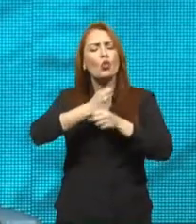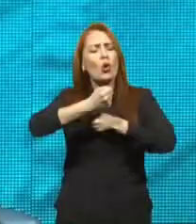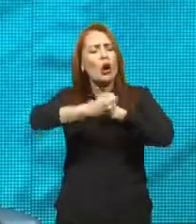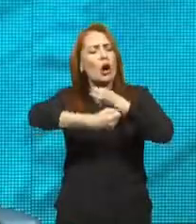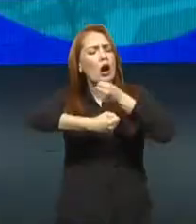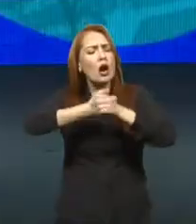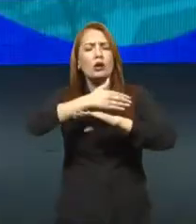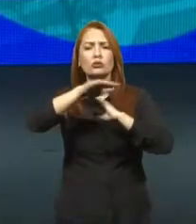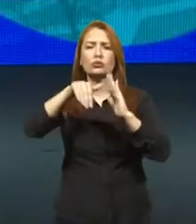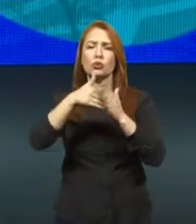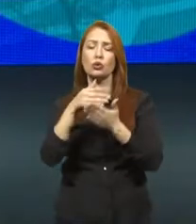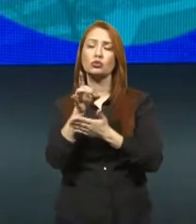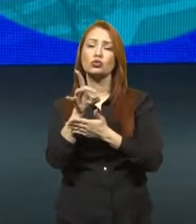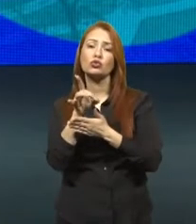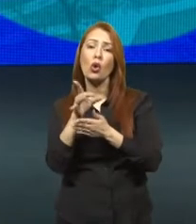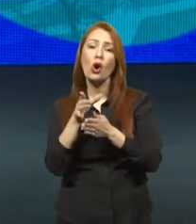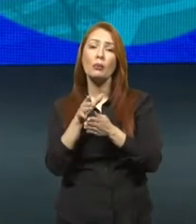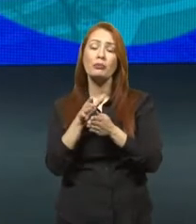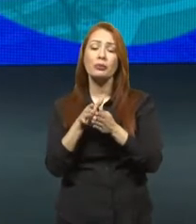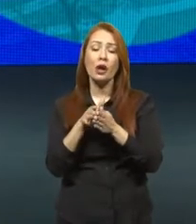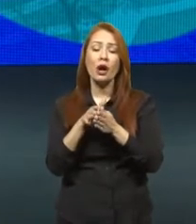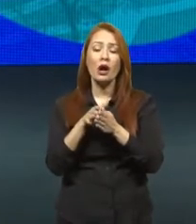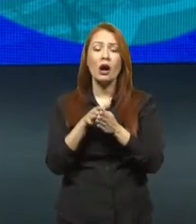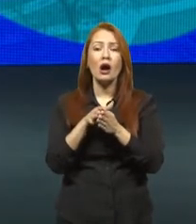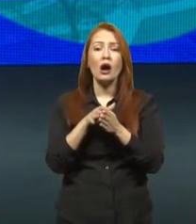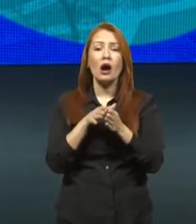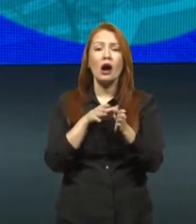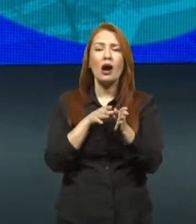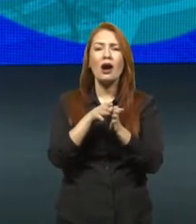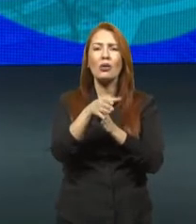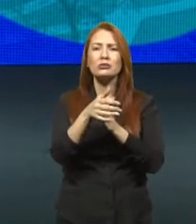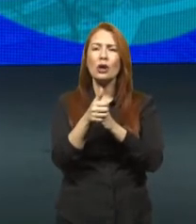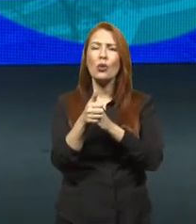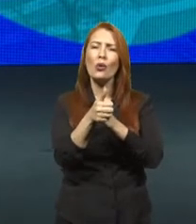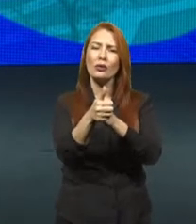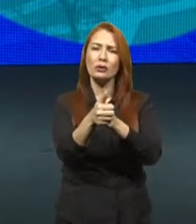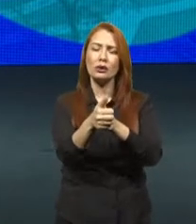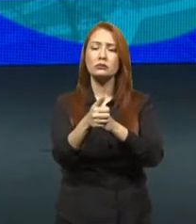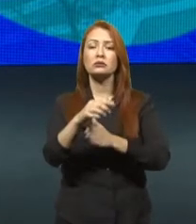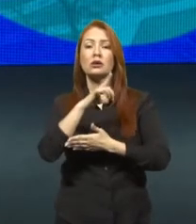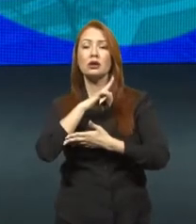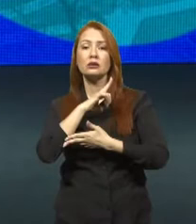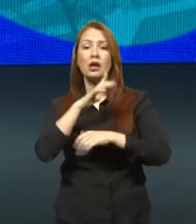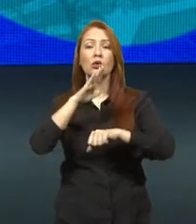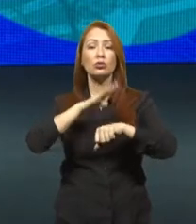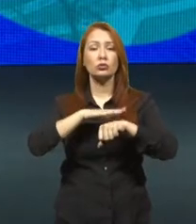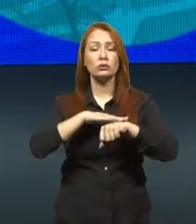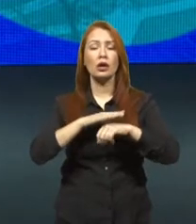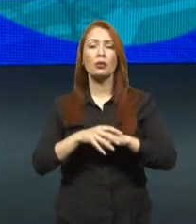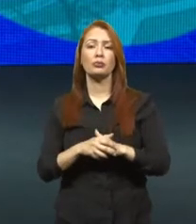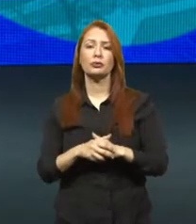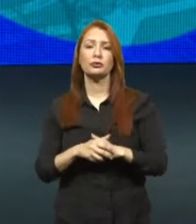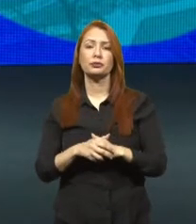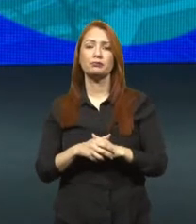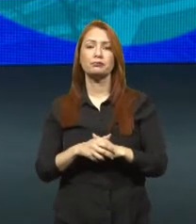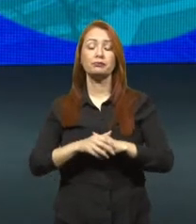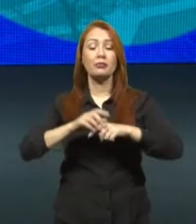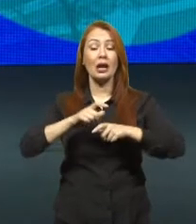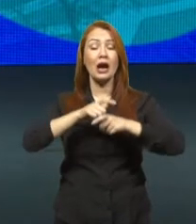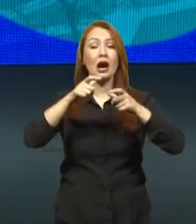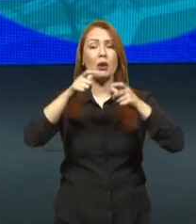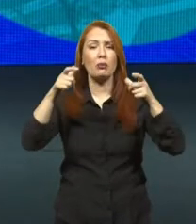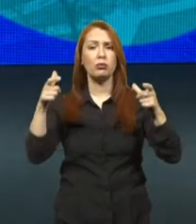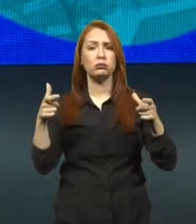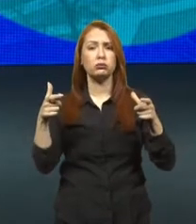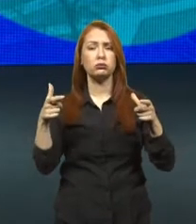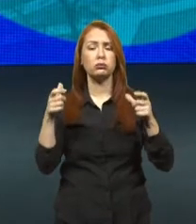pessoas que gostariam de receber esse nosso patrocínio é que tenham um tempo assim, bastante amplo, né, para que a